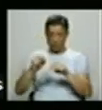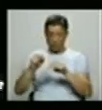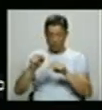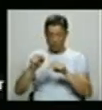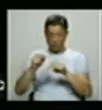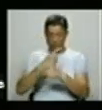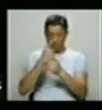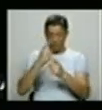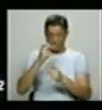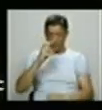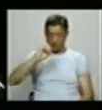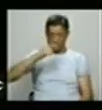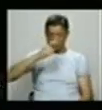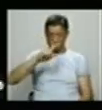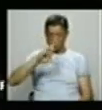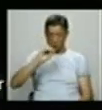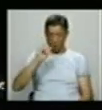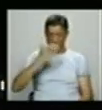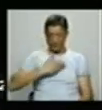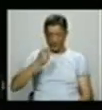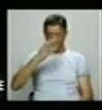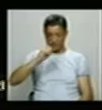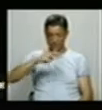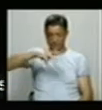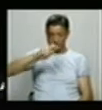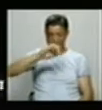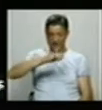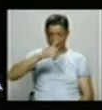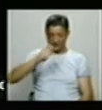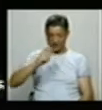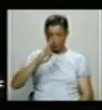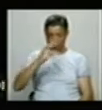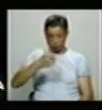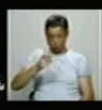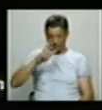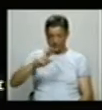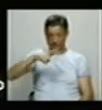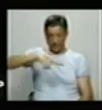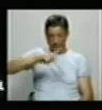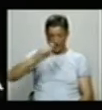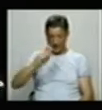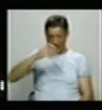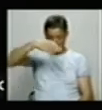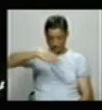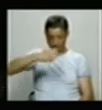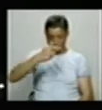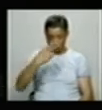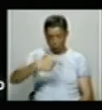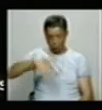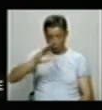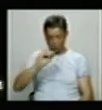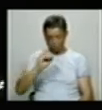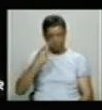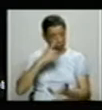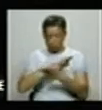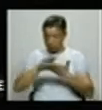de asteroides, portanto entre Marte e Júpiter, até para lá de Neptuno. Nós não conhecemos nenhum planeta com este tipo de órbita no nosso sistema solar.